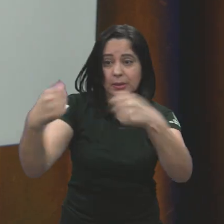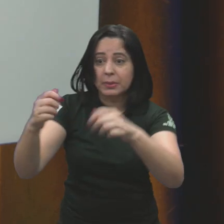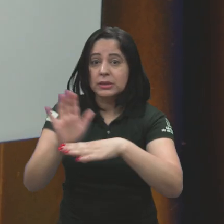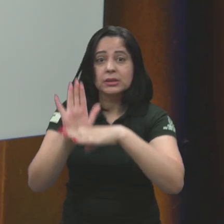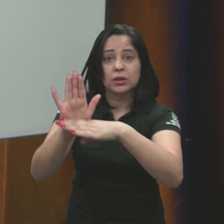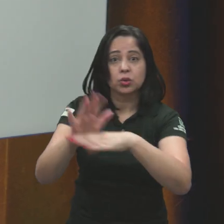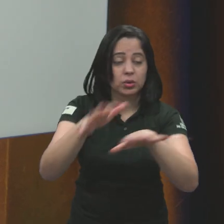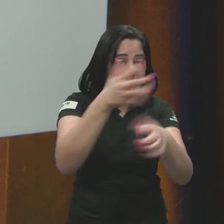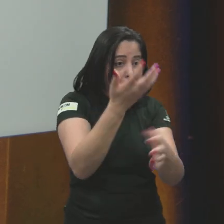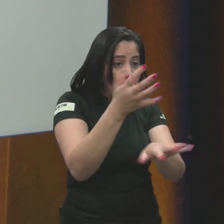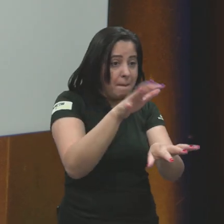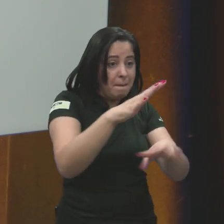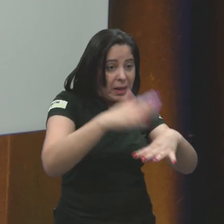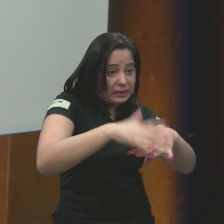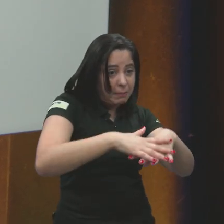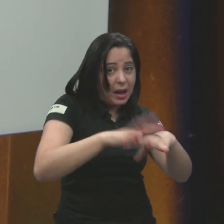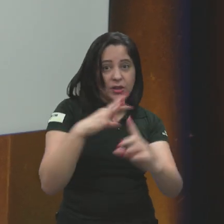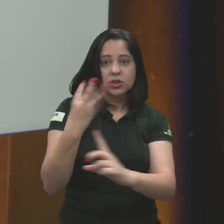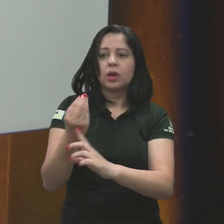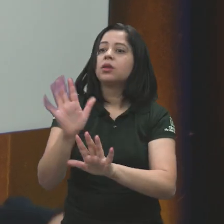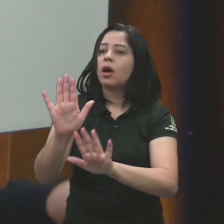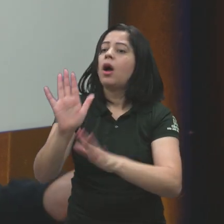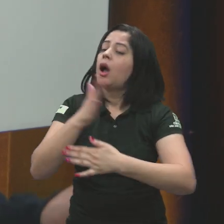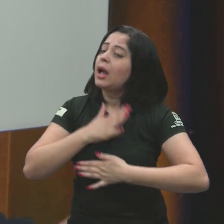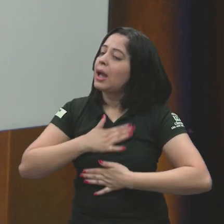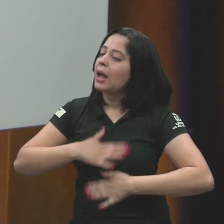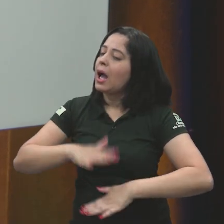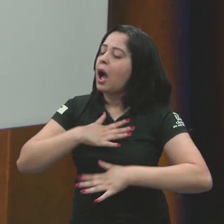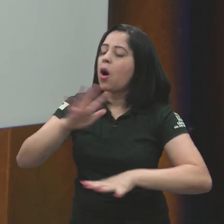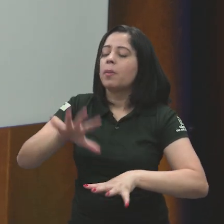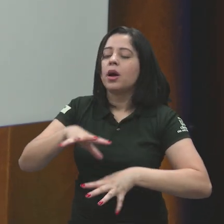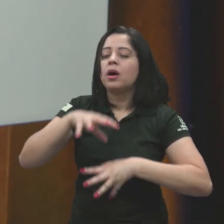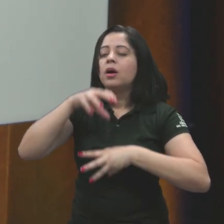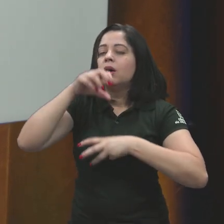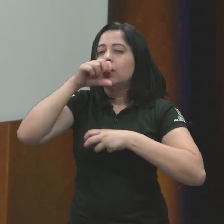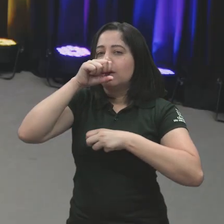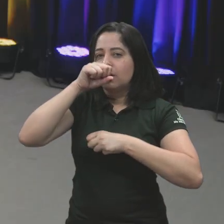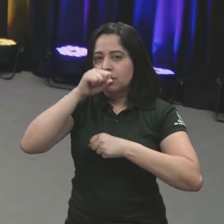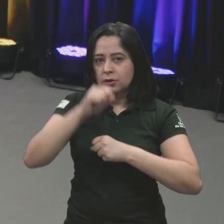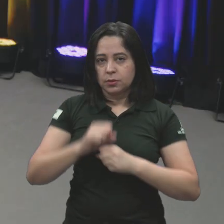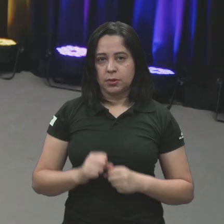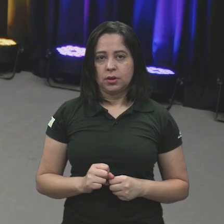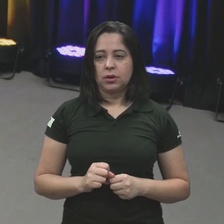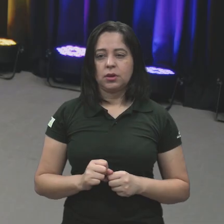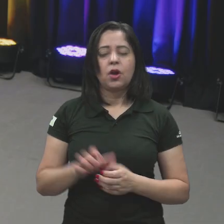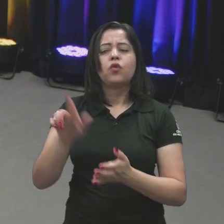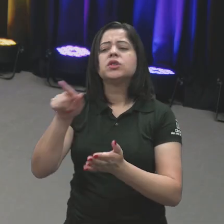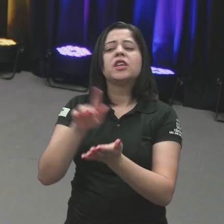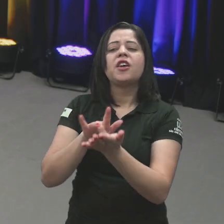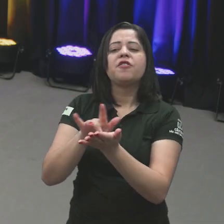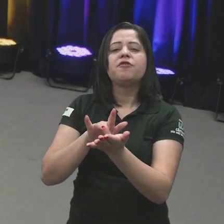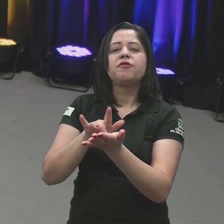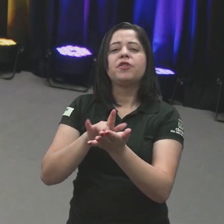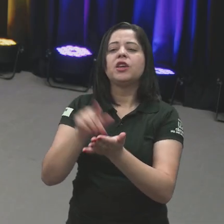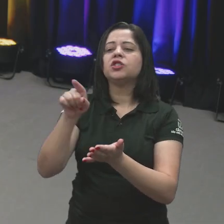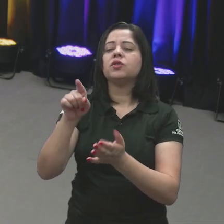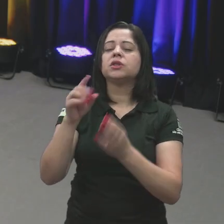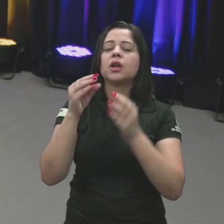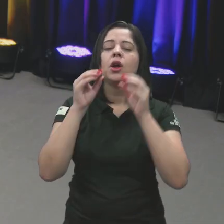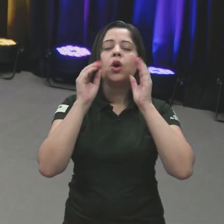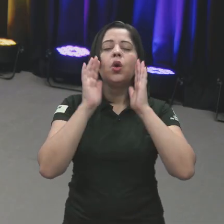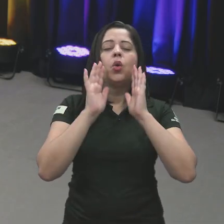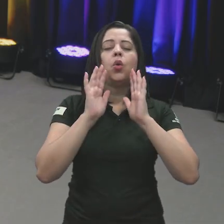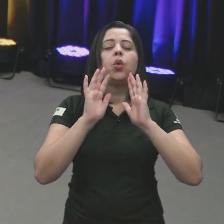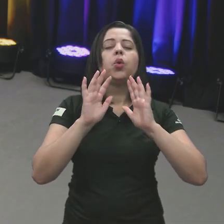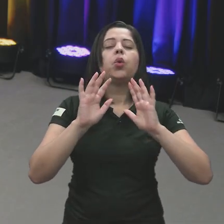ou artes, eu sempre digo: calma, respira. Finge que você está soprando uma nuvem